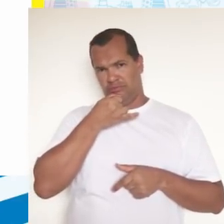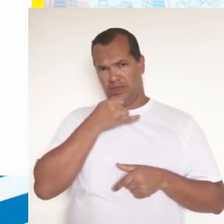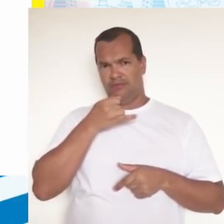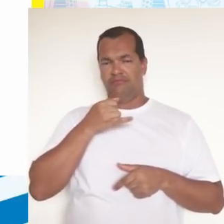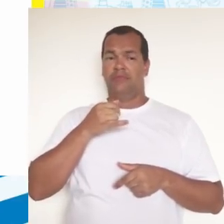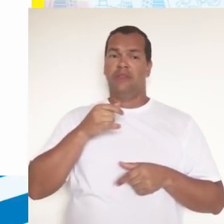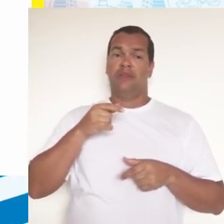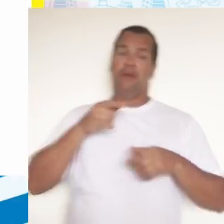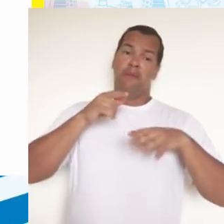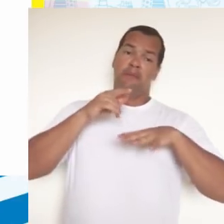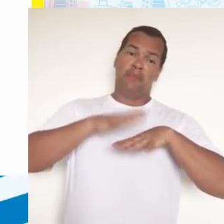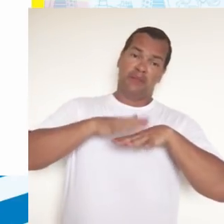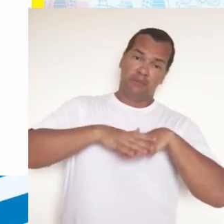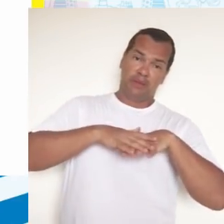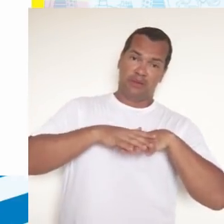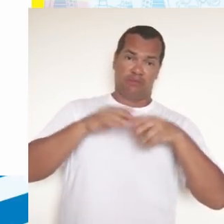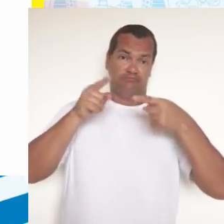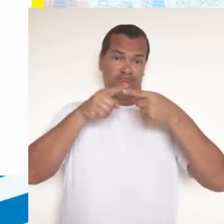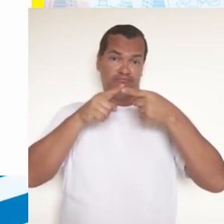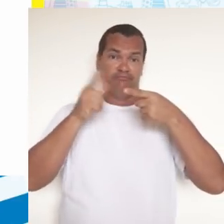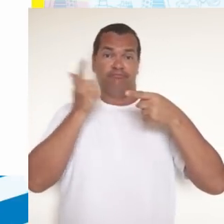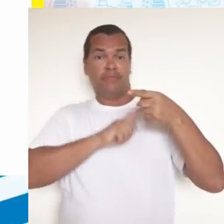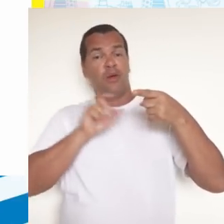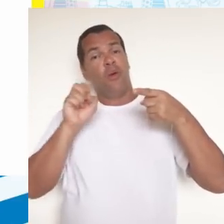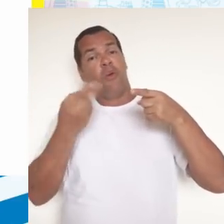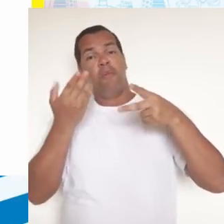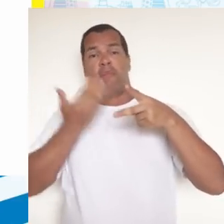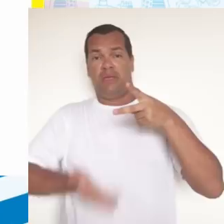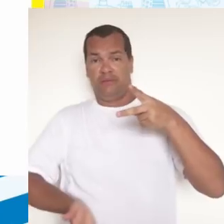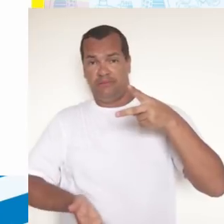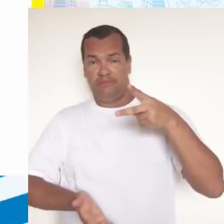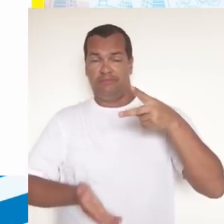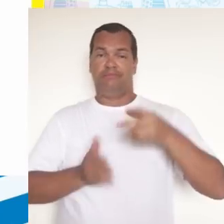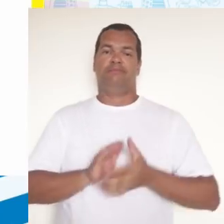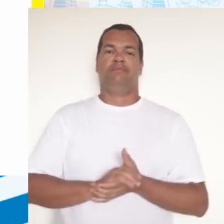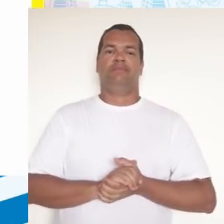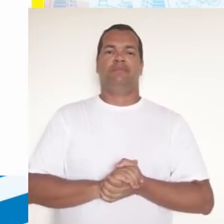triste. Em matemática, ou você ganha ou você perde.